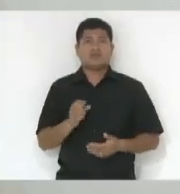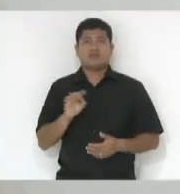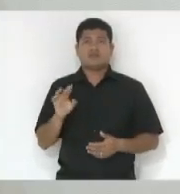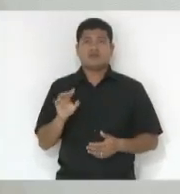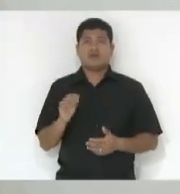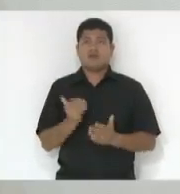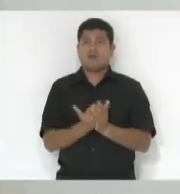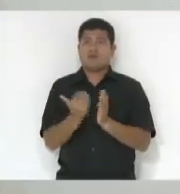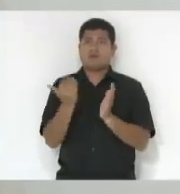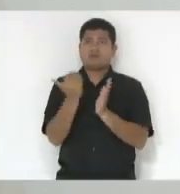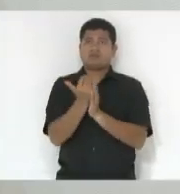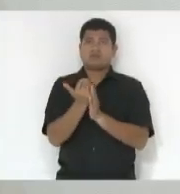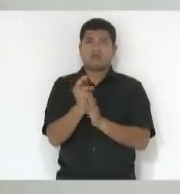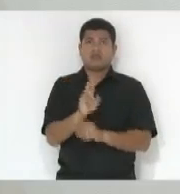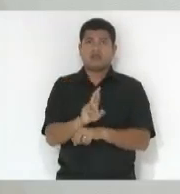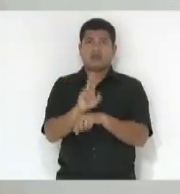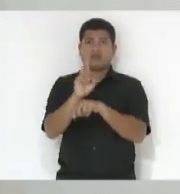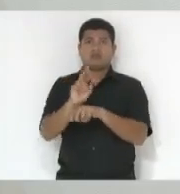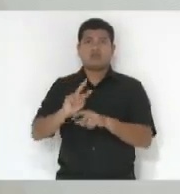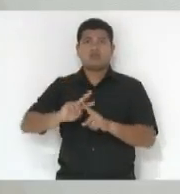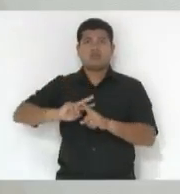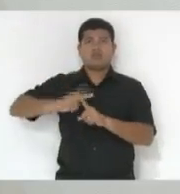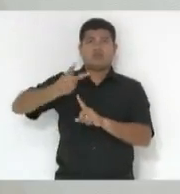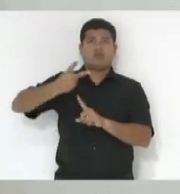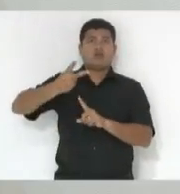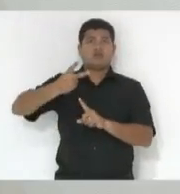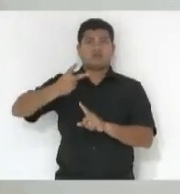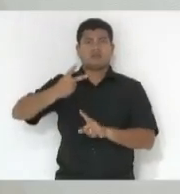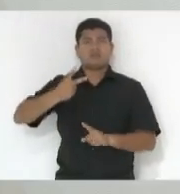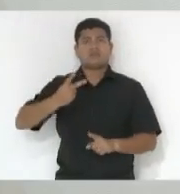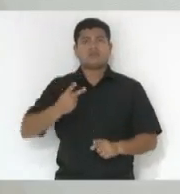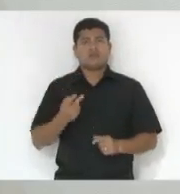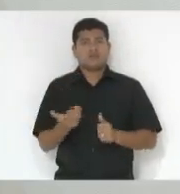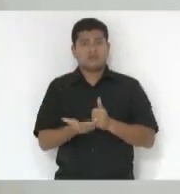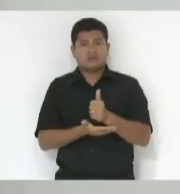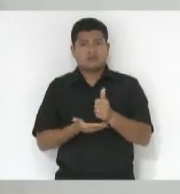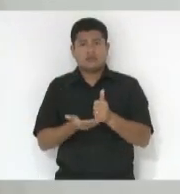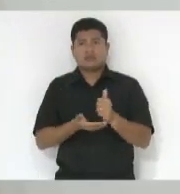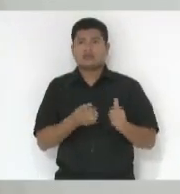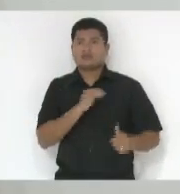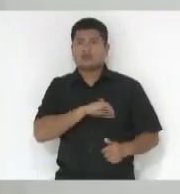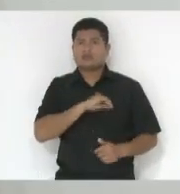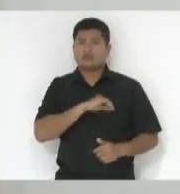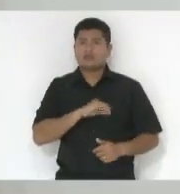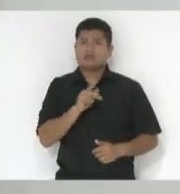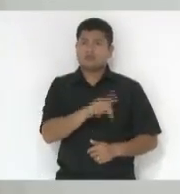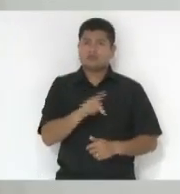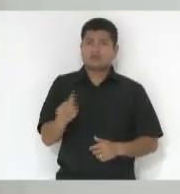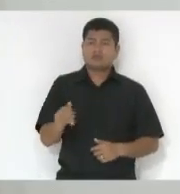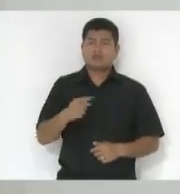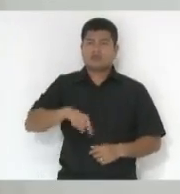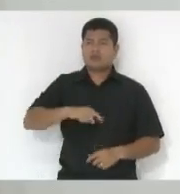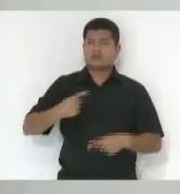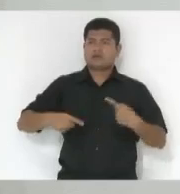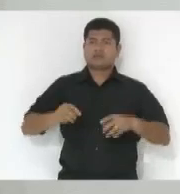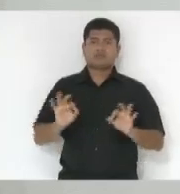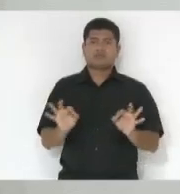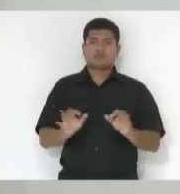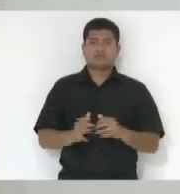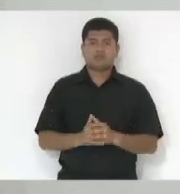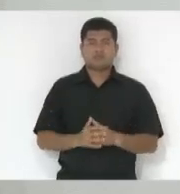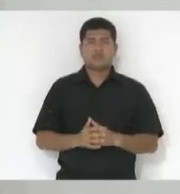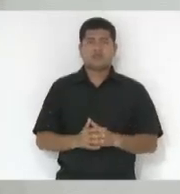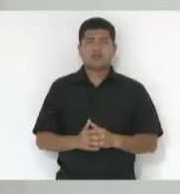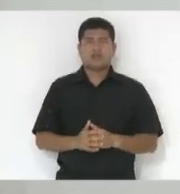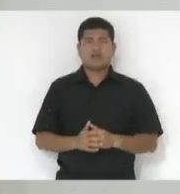só o aumento representa o dobro do piso dos nossos professores. E nós aqui não discutimos. Não falamos